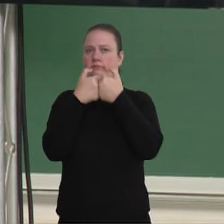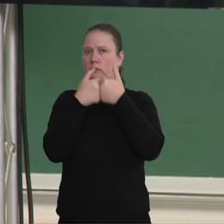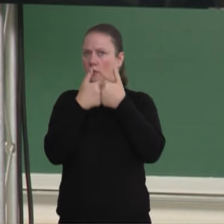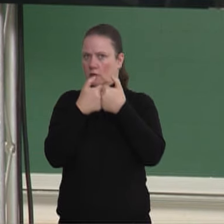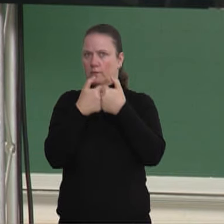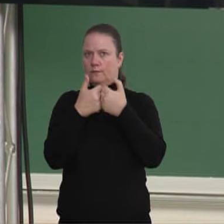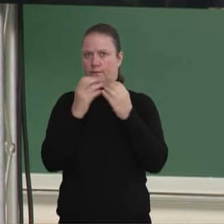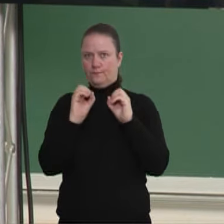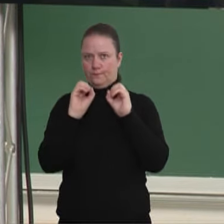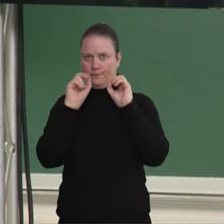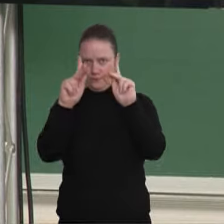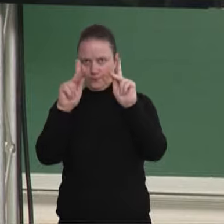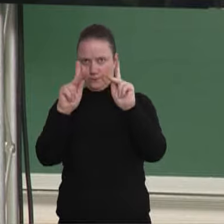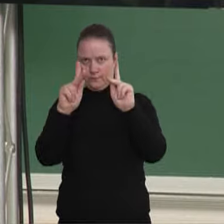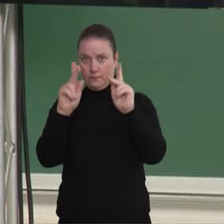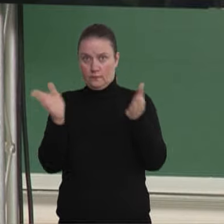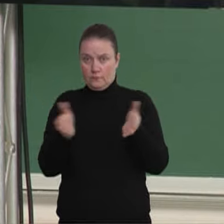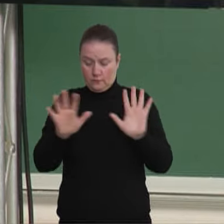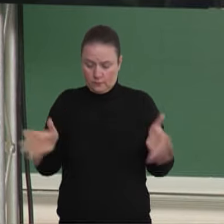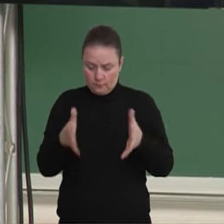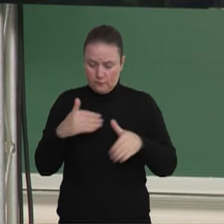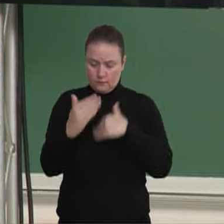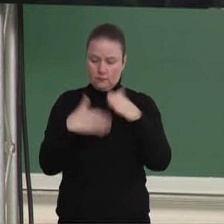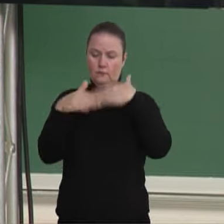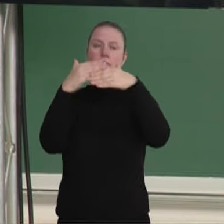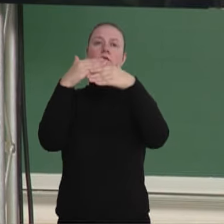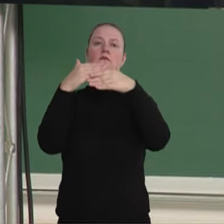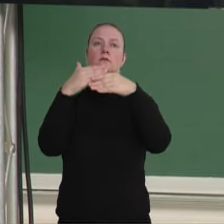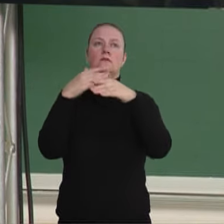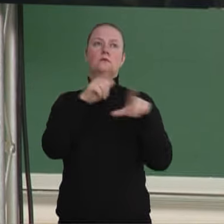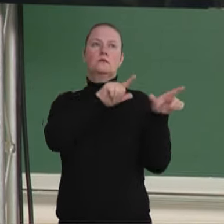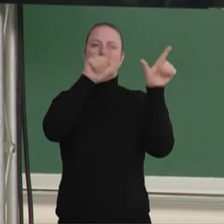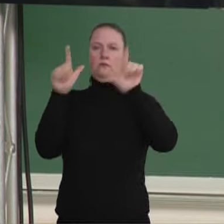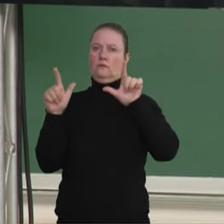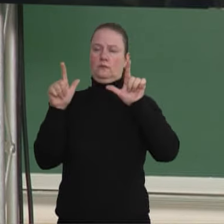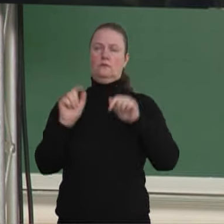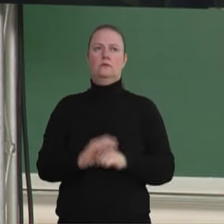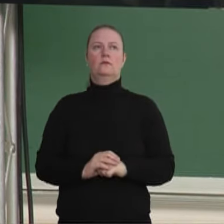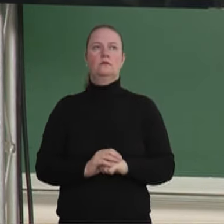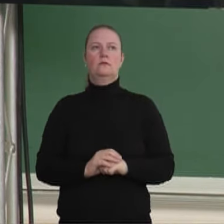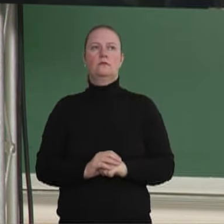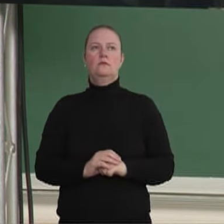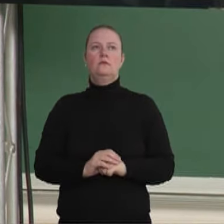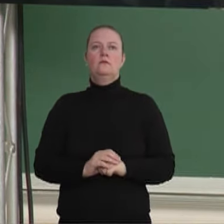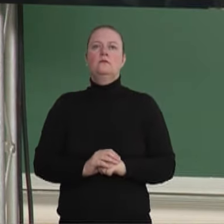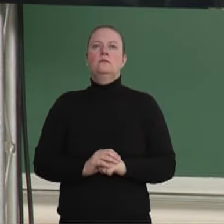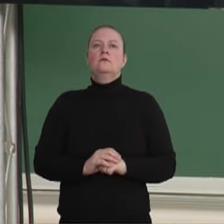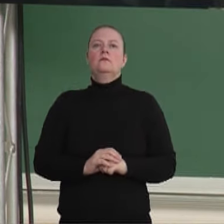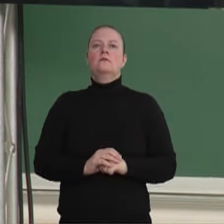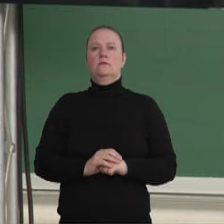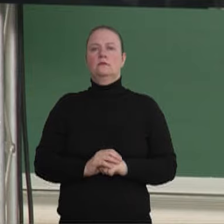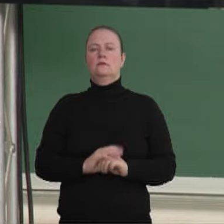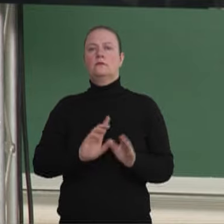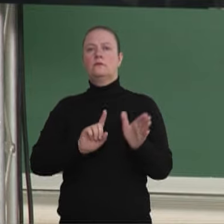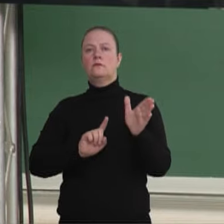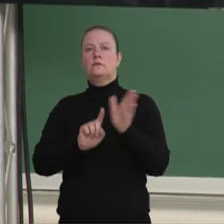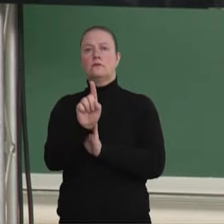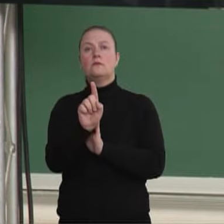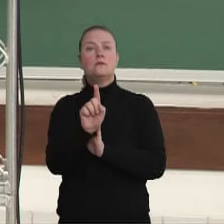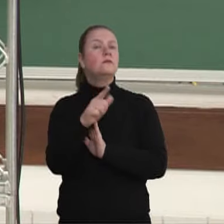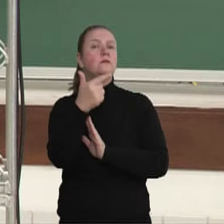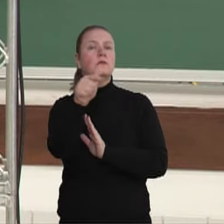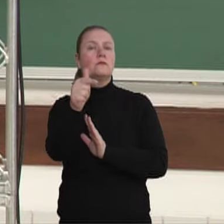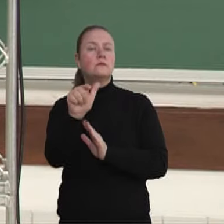caminho, ok? Então, vamos avançar para a nossa próxima tela? Então, aqui ó, mais um quiz para vocês estarem verificando